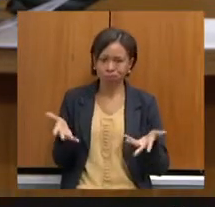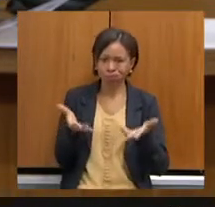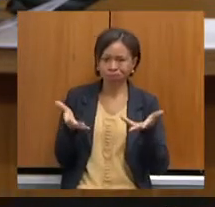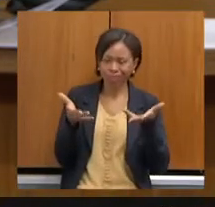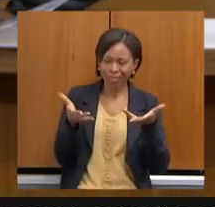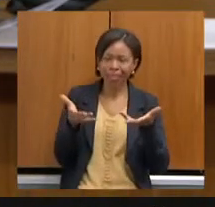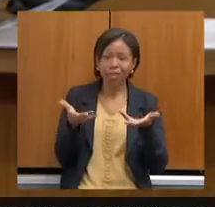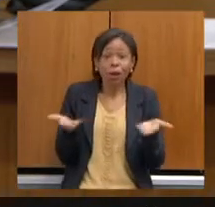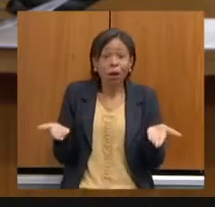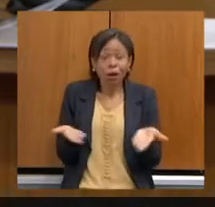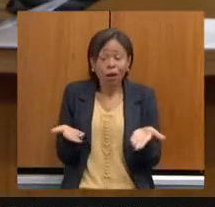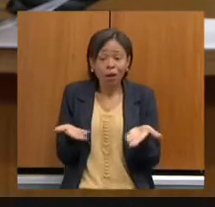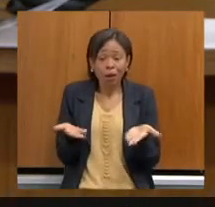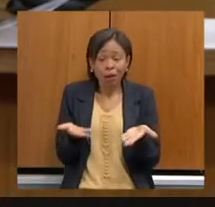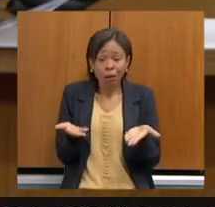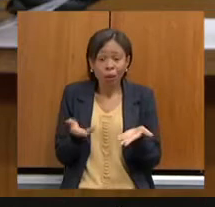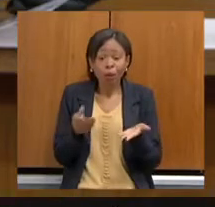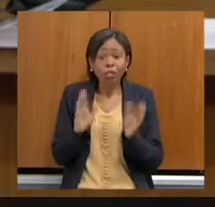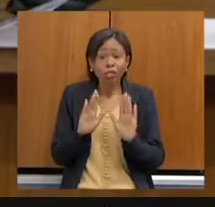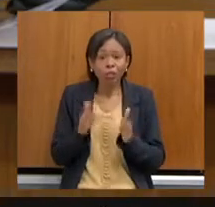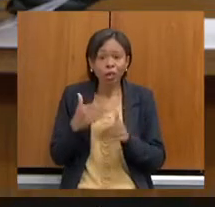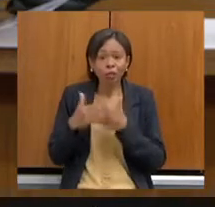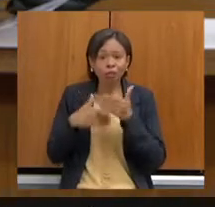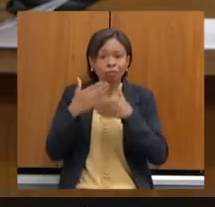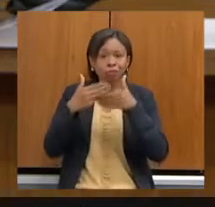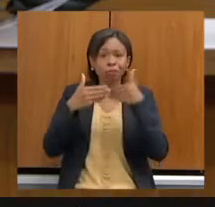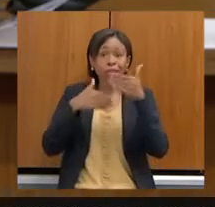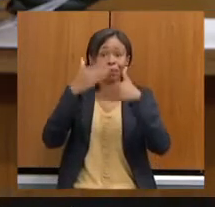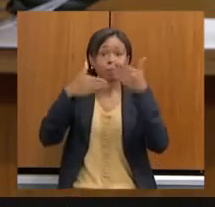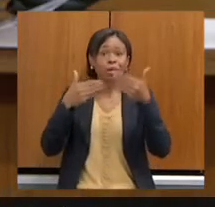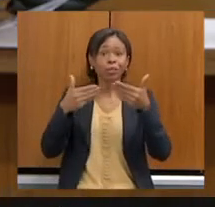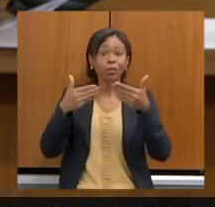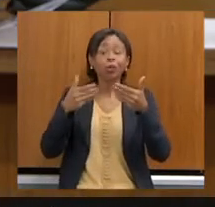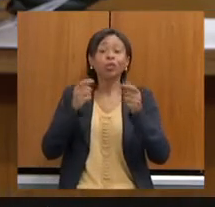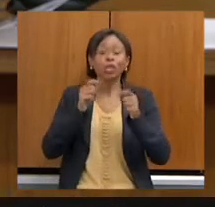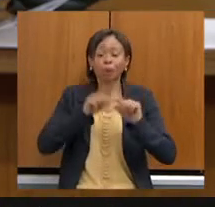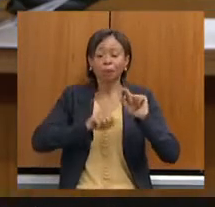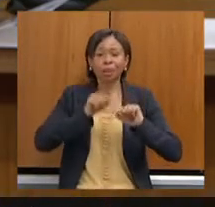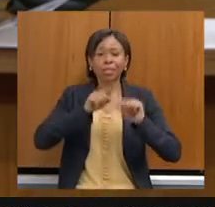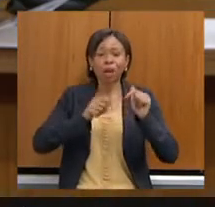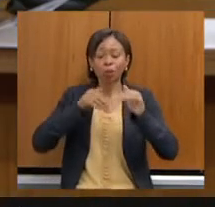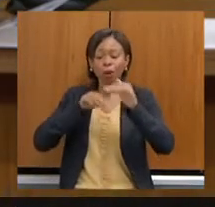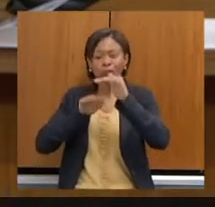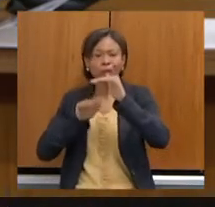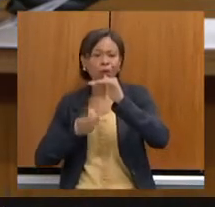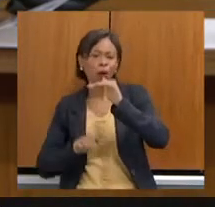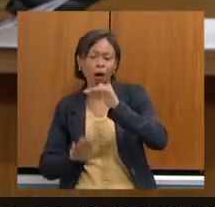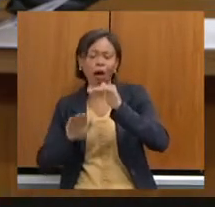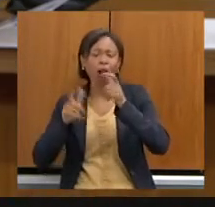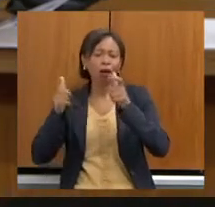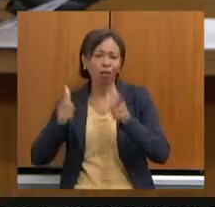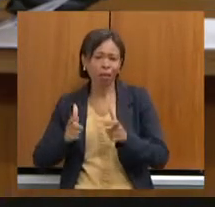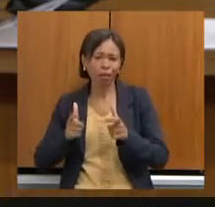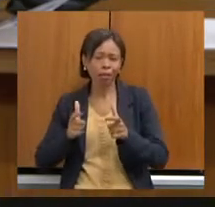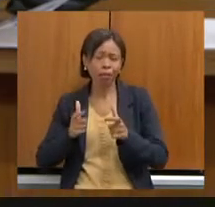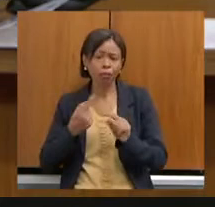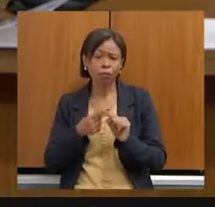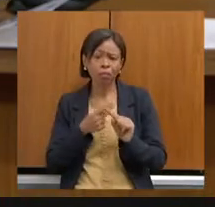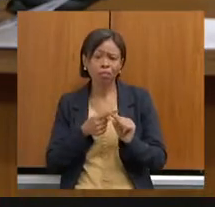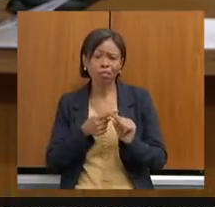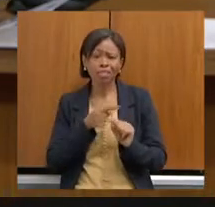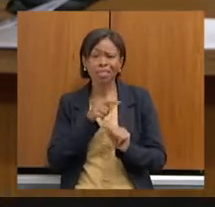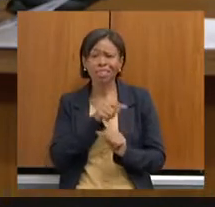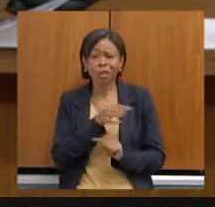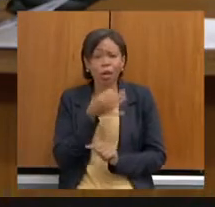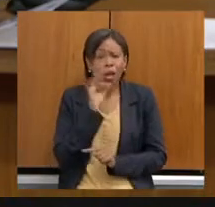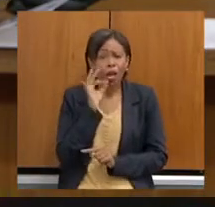safra houve um aumento dos recursos para o armazenamento porque a maior dificuldade produtor porque que ele trava Por que que tem dificuldade de